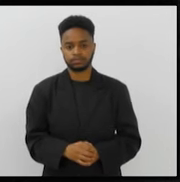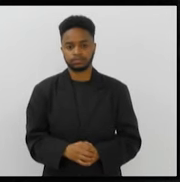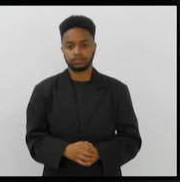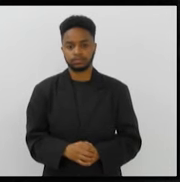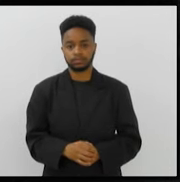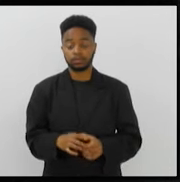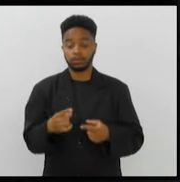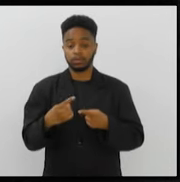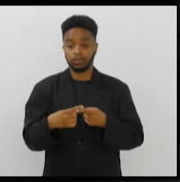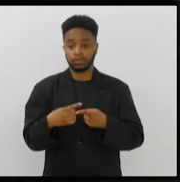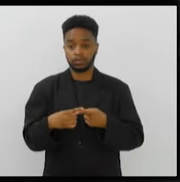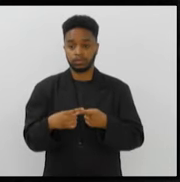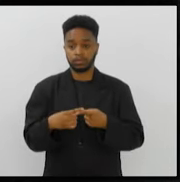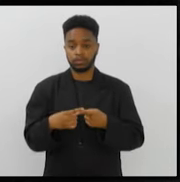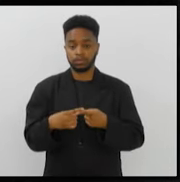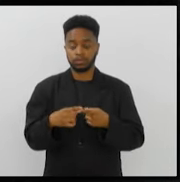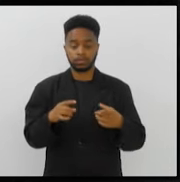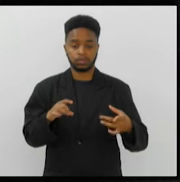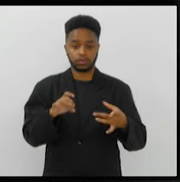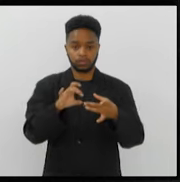Em associação, em conluio